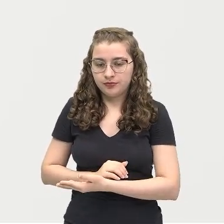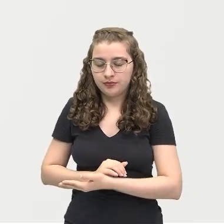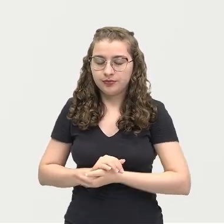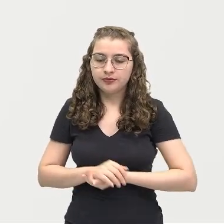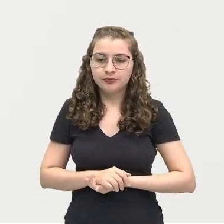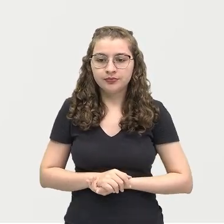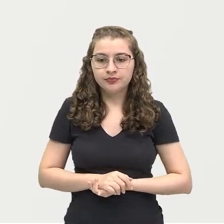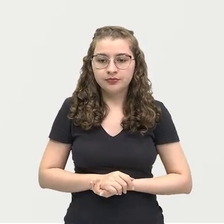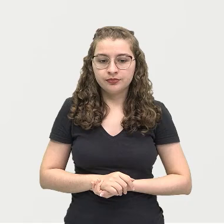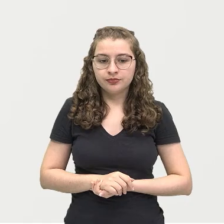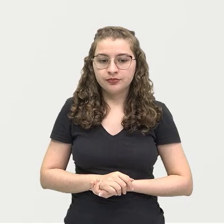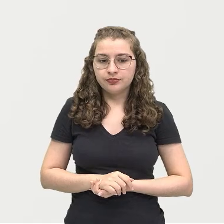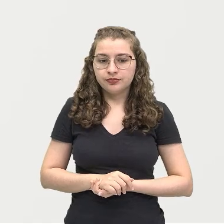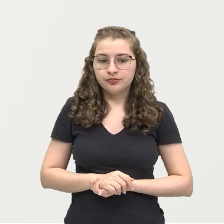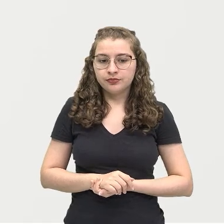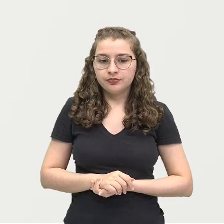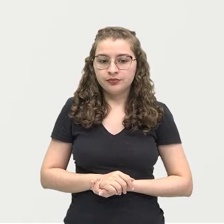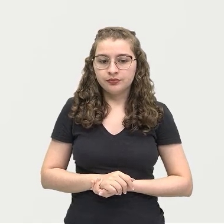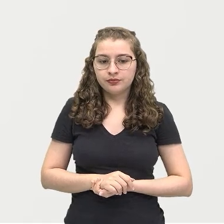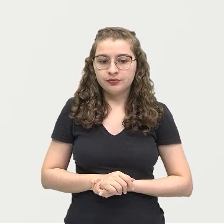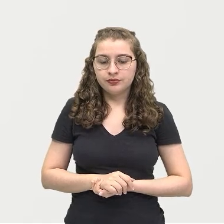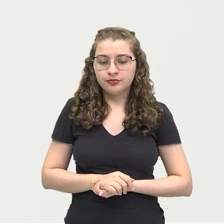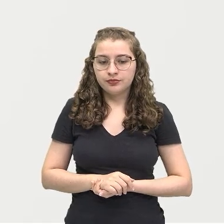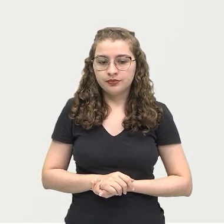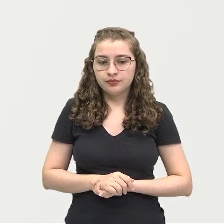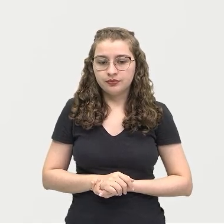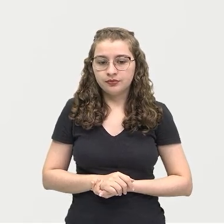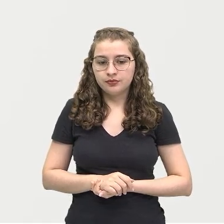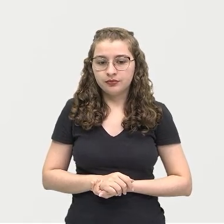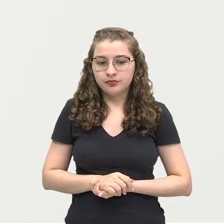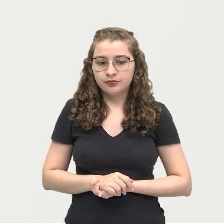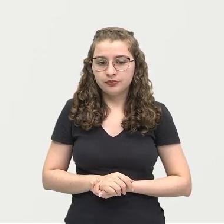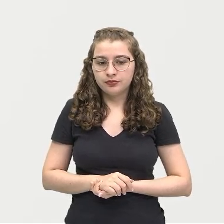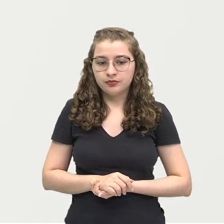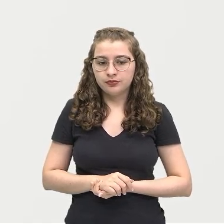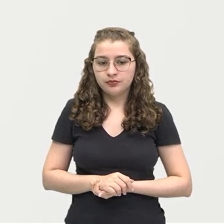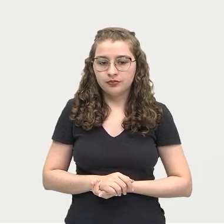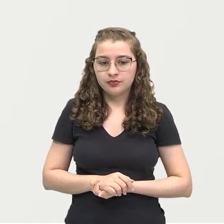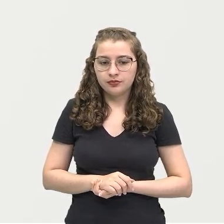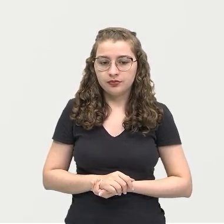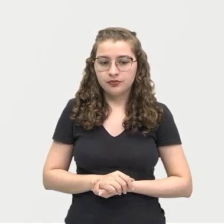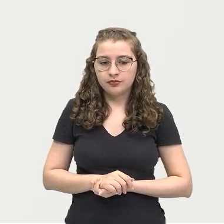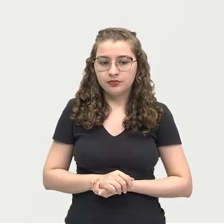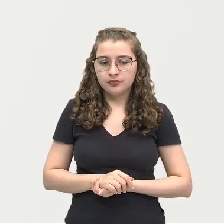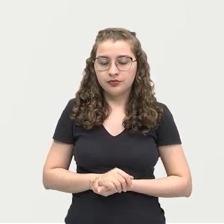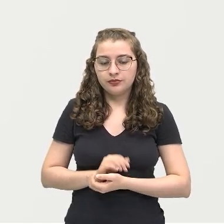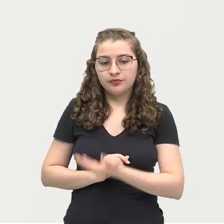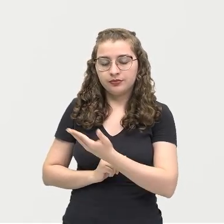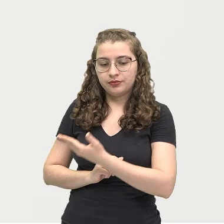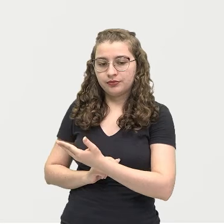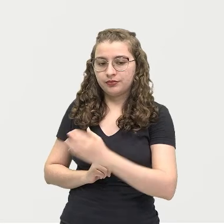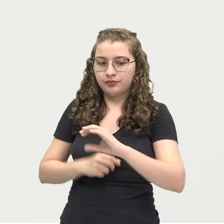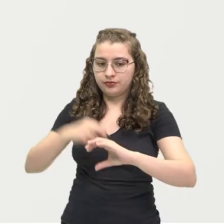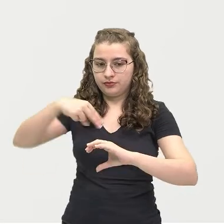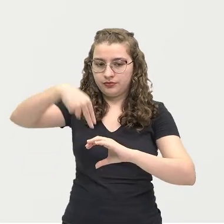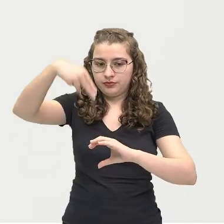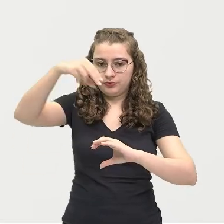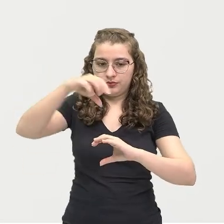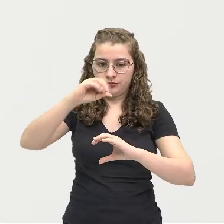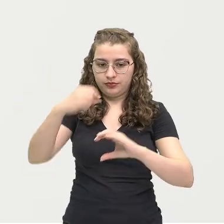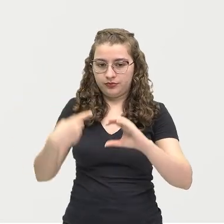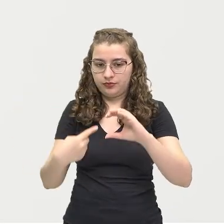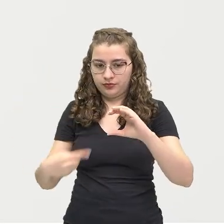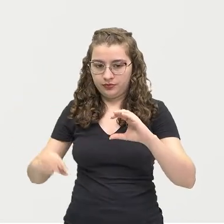an. E isso aqui representa uma amida. Isso aqui é amida. Então, junta com o nome